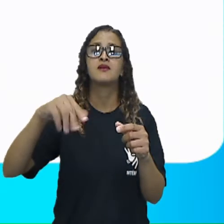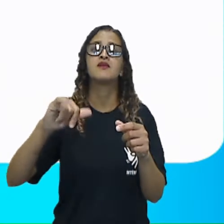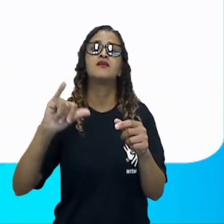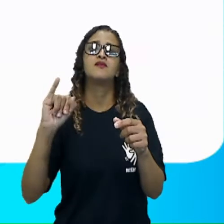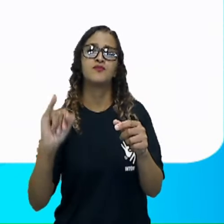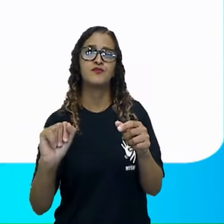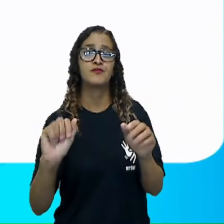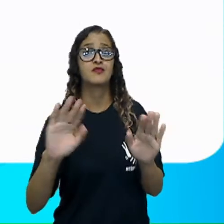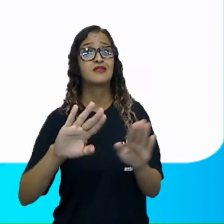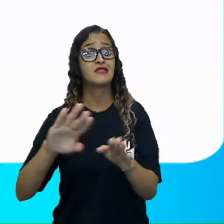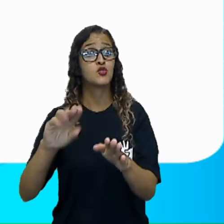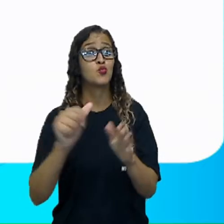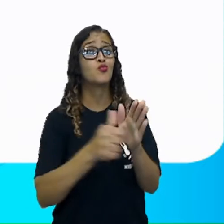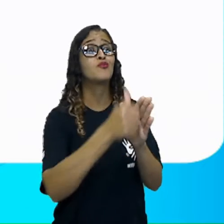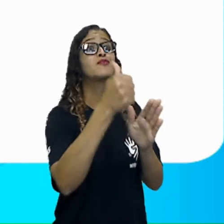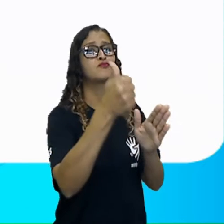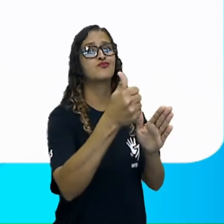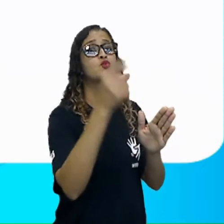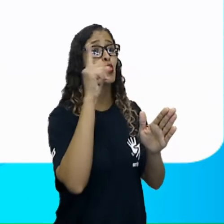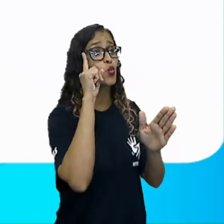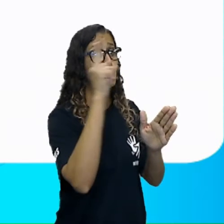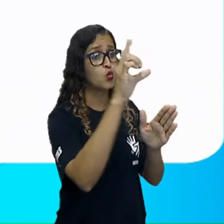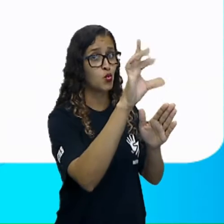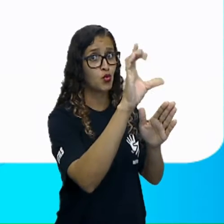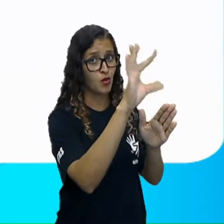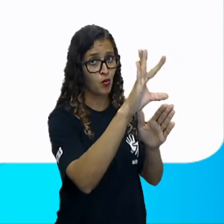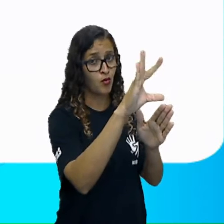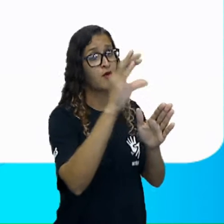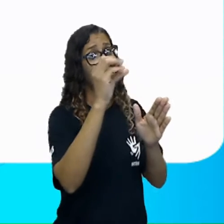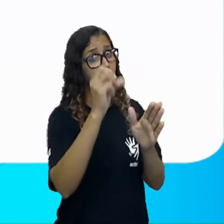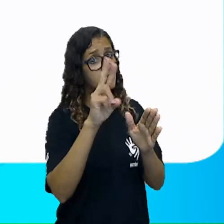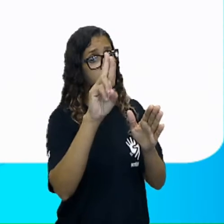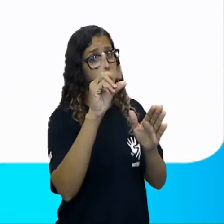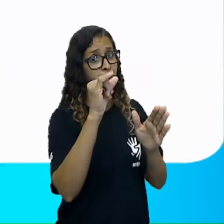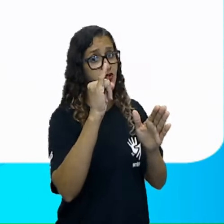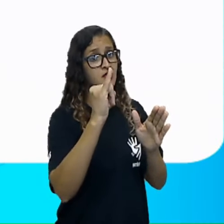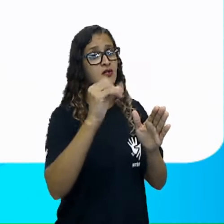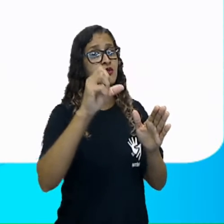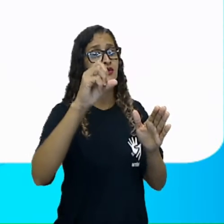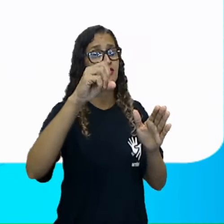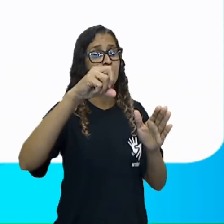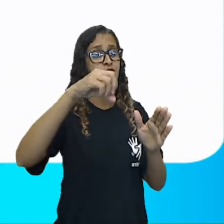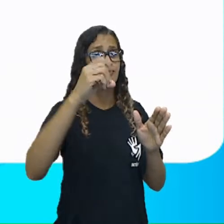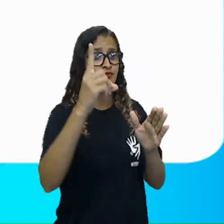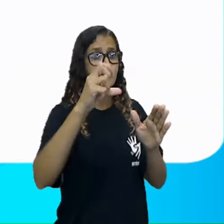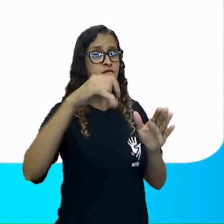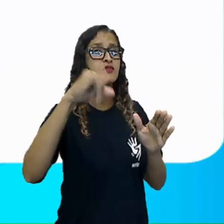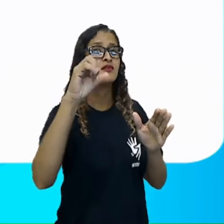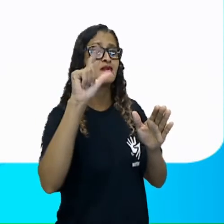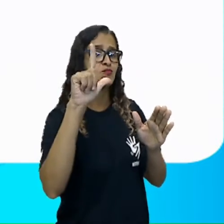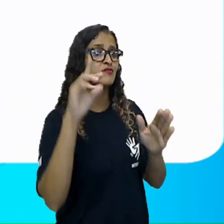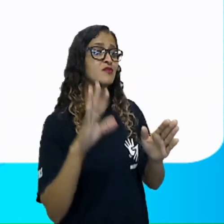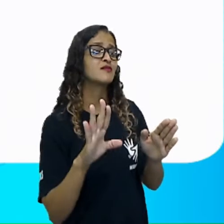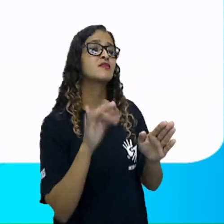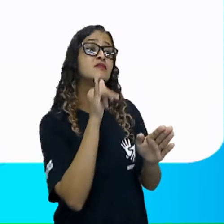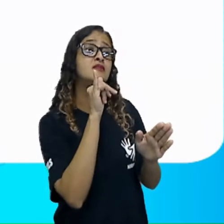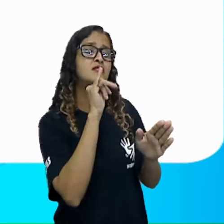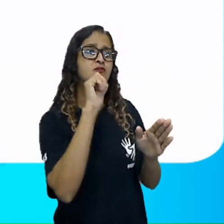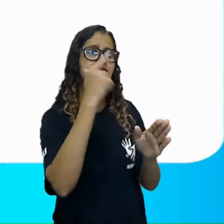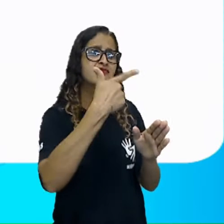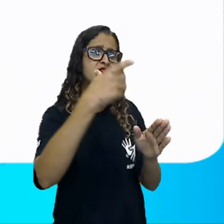do primeiro dia, feita pelo número ordinal. Por exemplo, 23 de